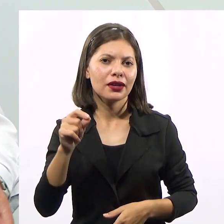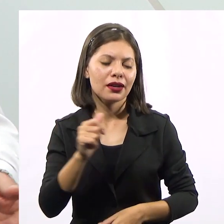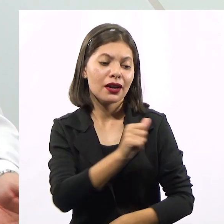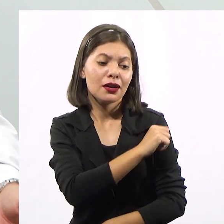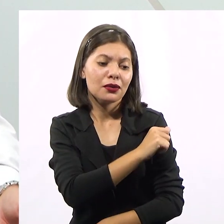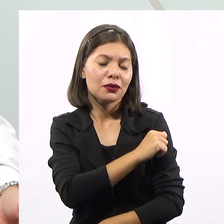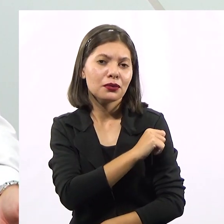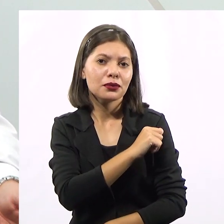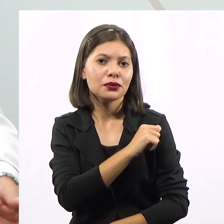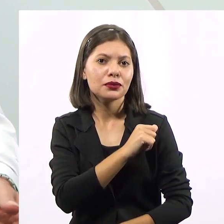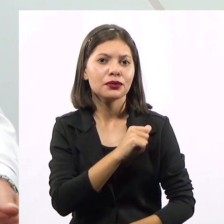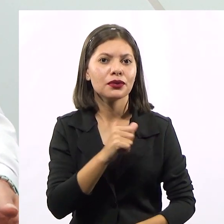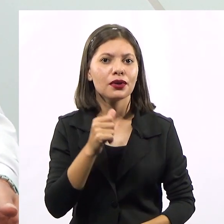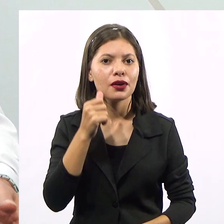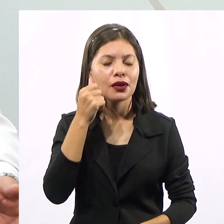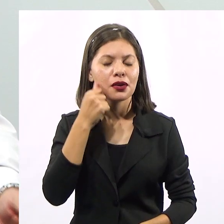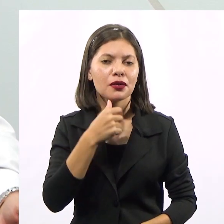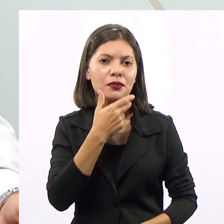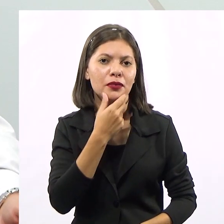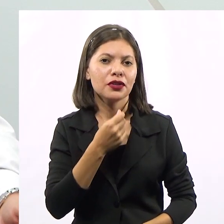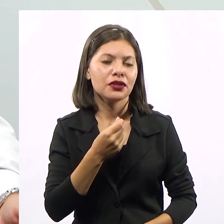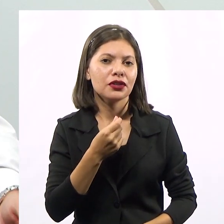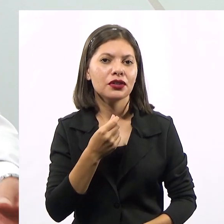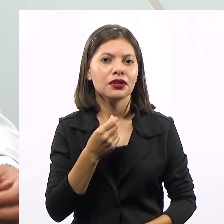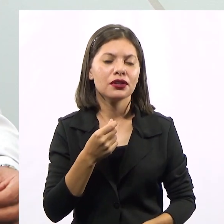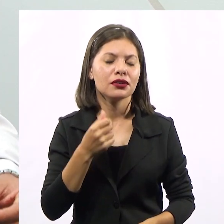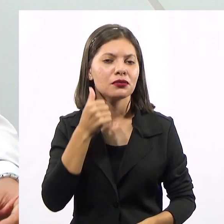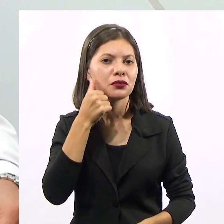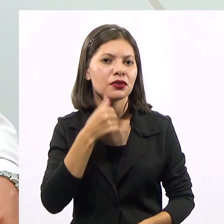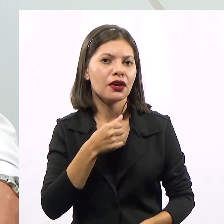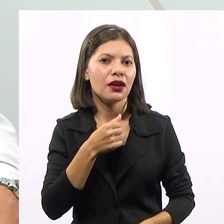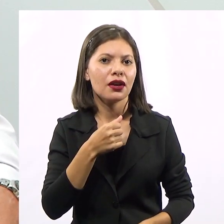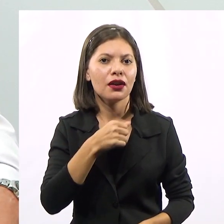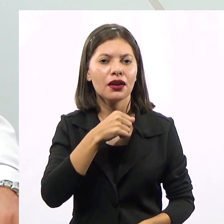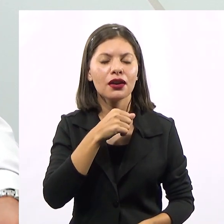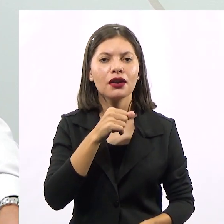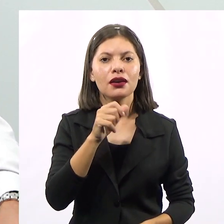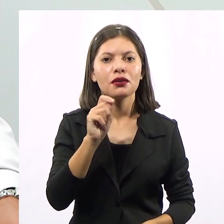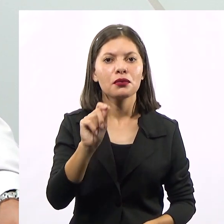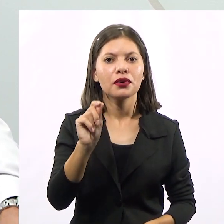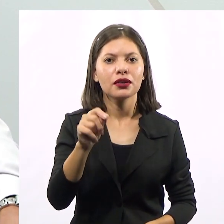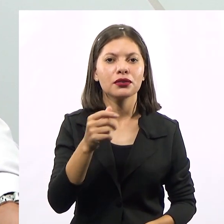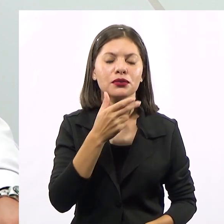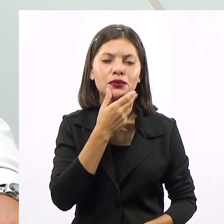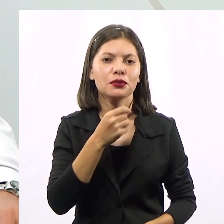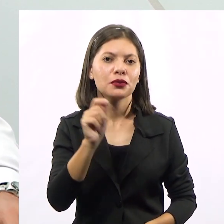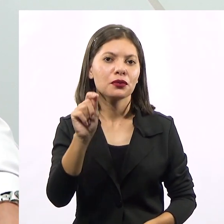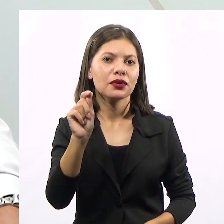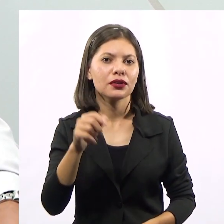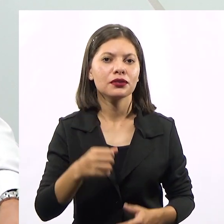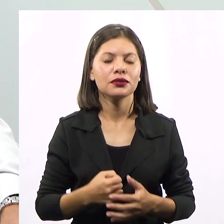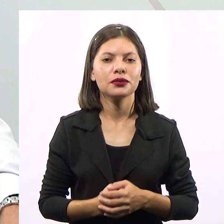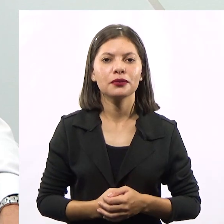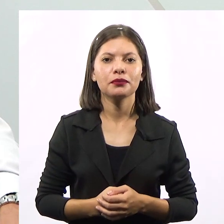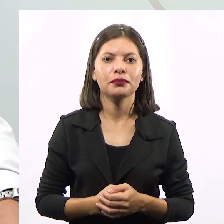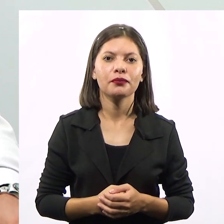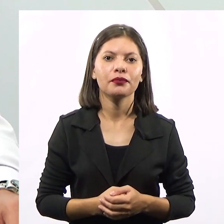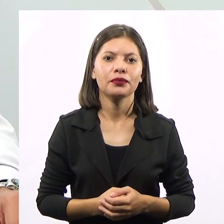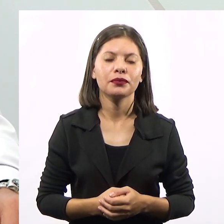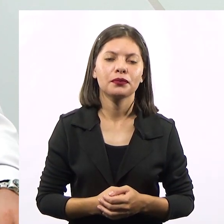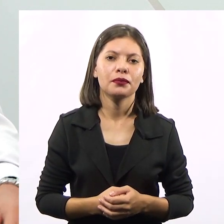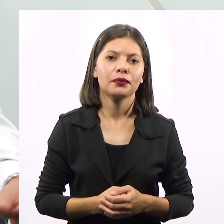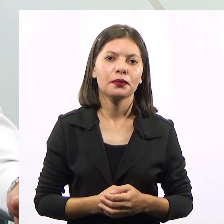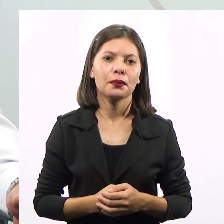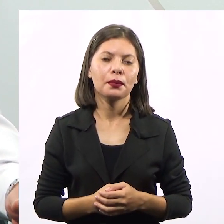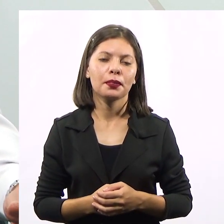tem, quantos alunos, quantos são meninos, quantos são meninas, né? Dos administradores, quantas pessoas são do sexo masculino, do sexo